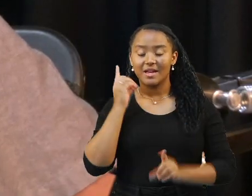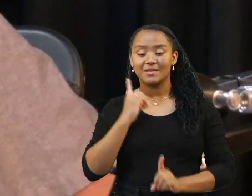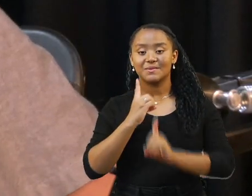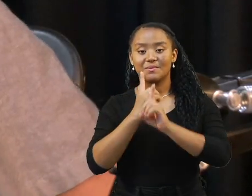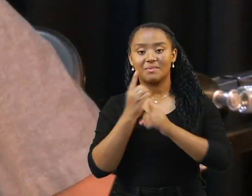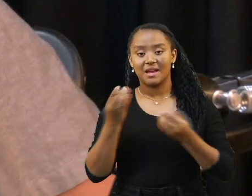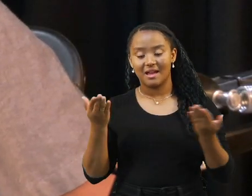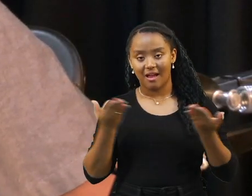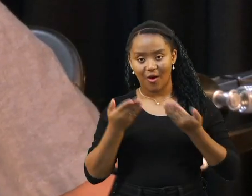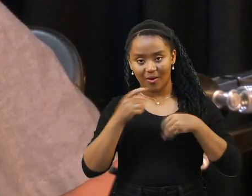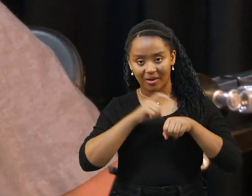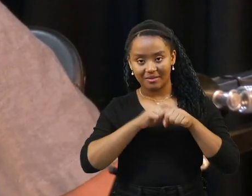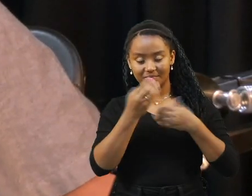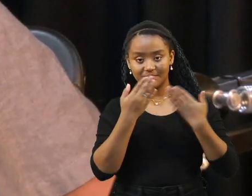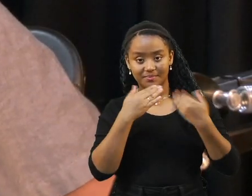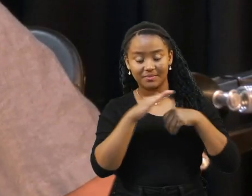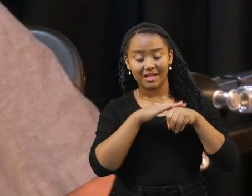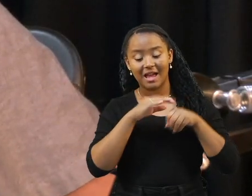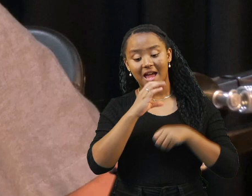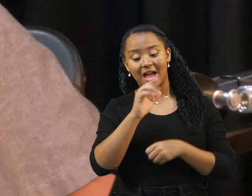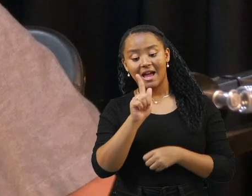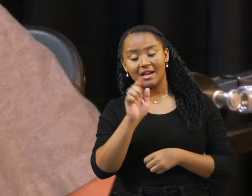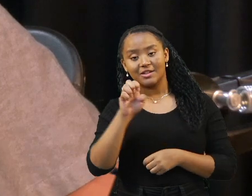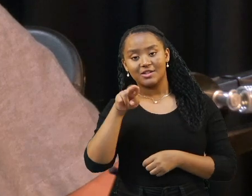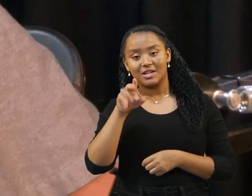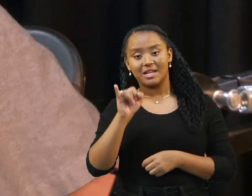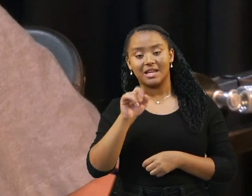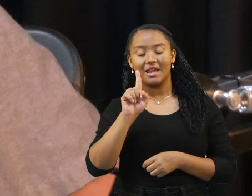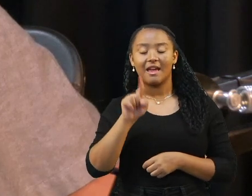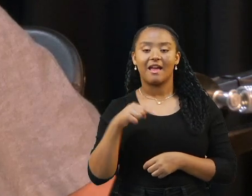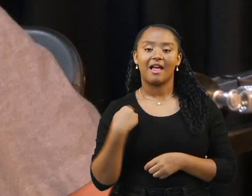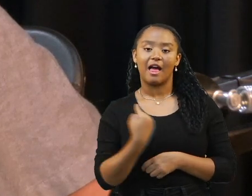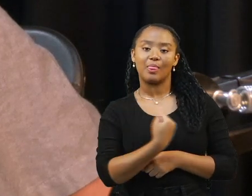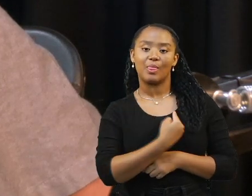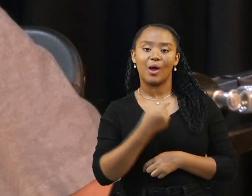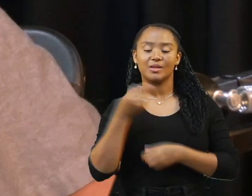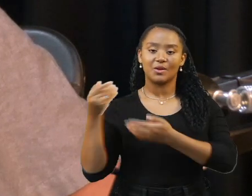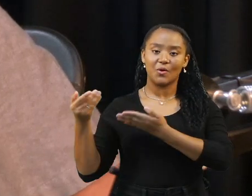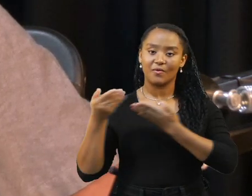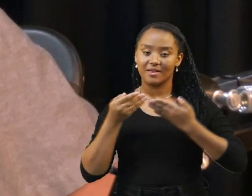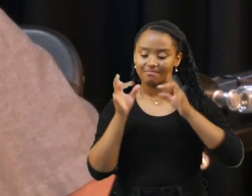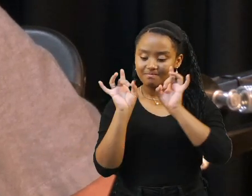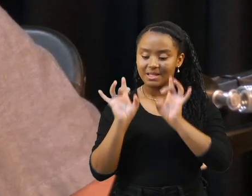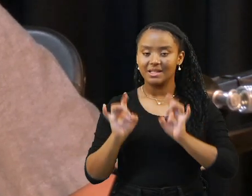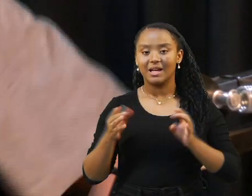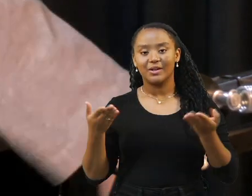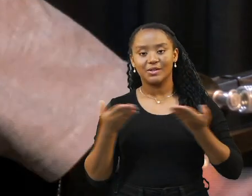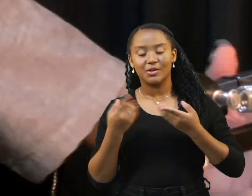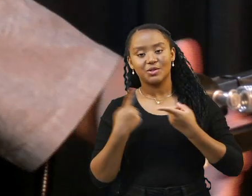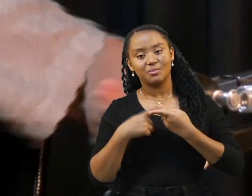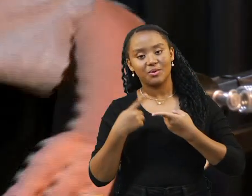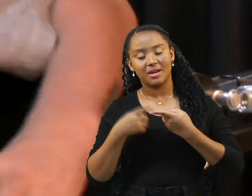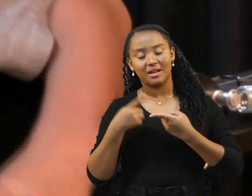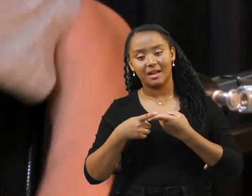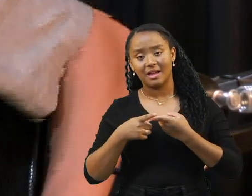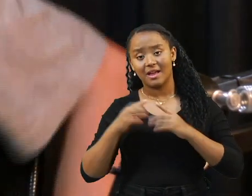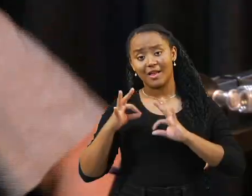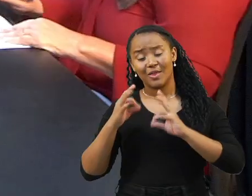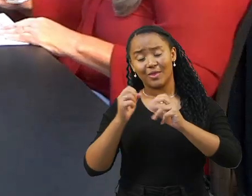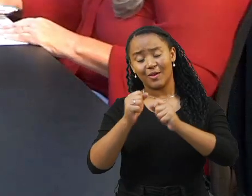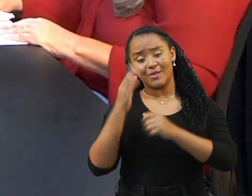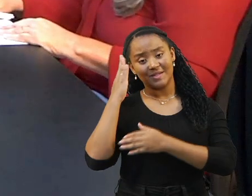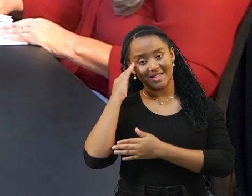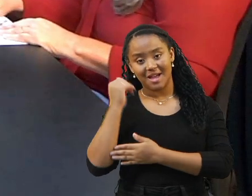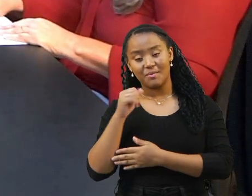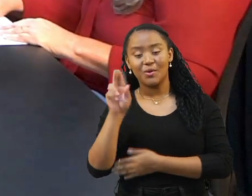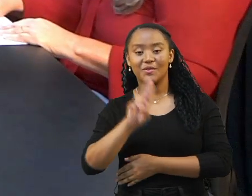conversa. Geni Araújo Costa é a nossa convidada especialíssima de hoje, porque, como todos sabem, universidade é